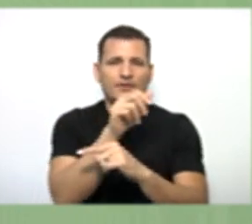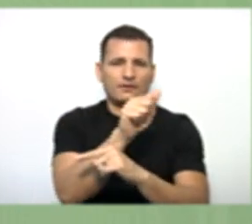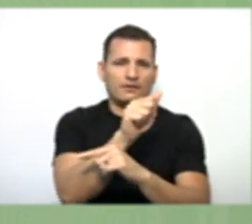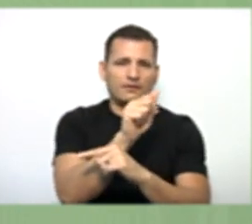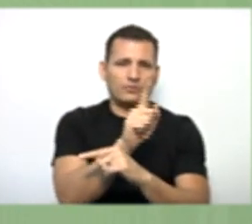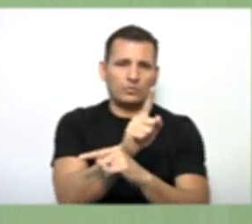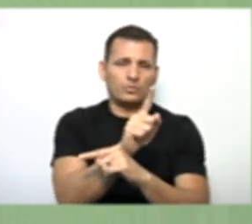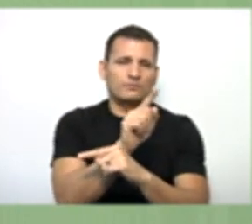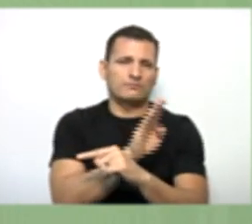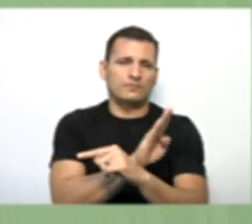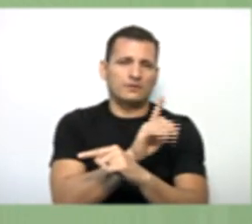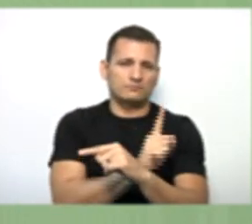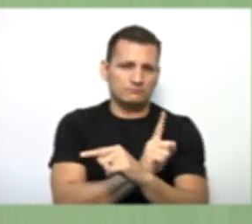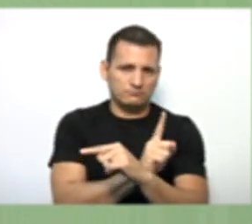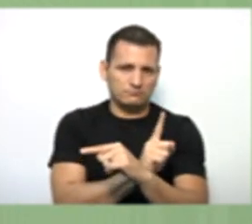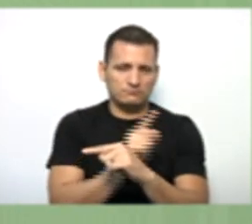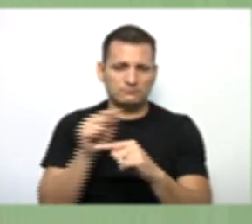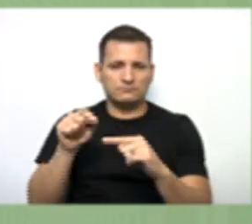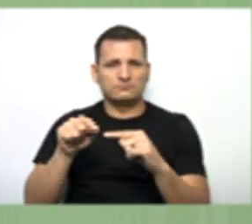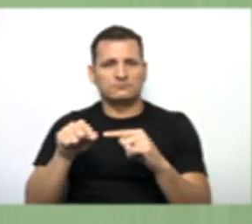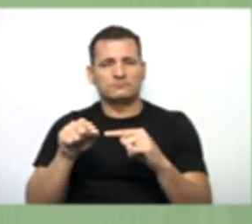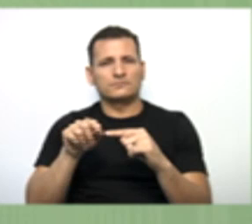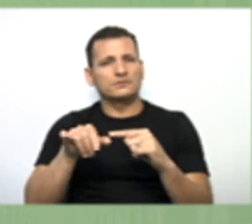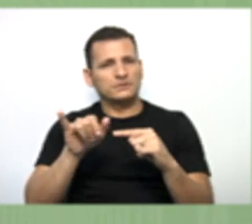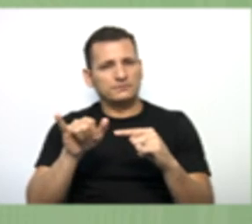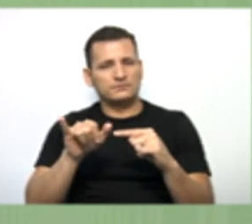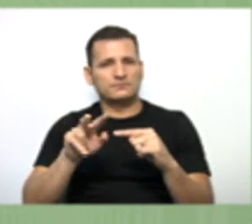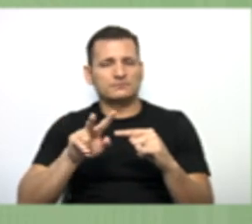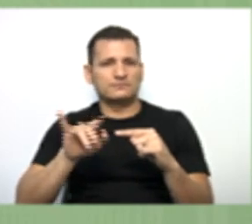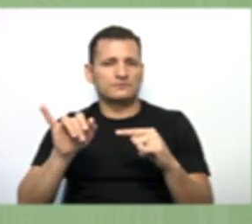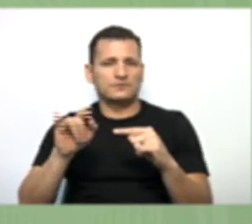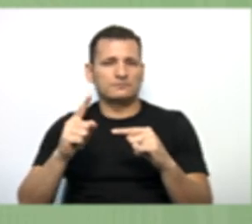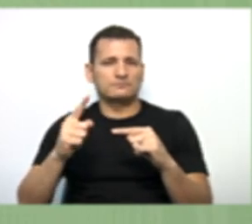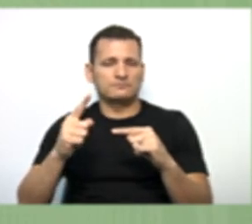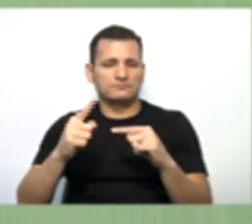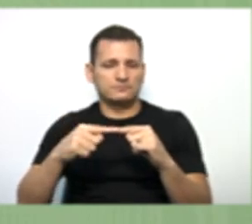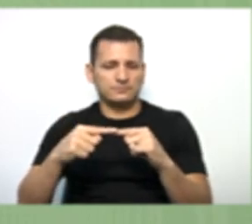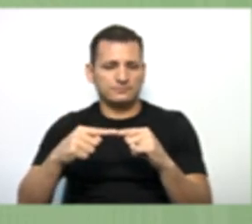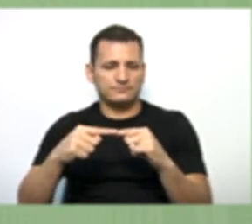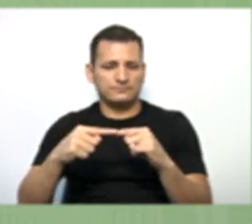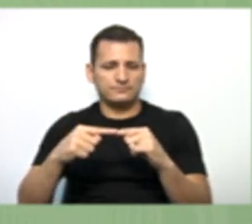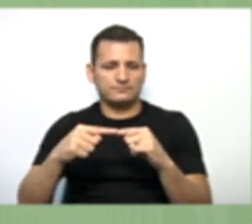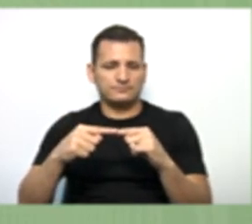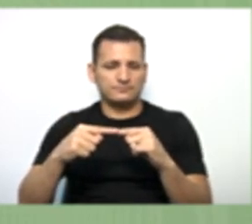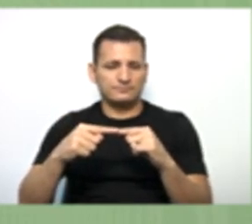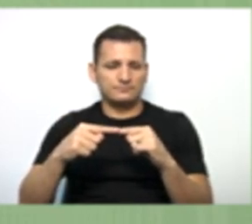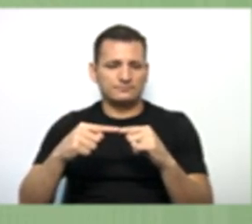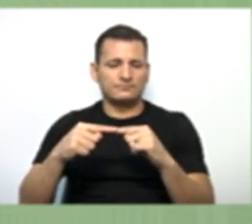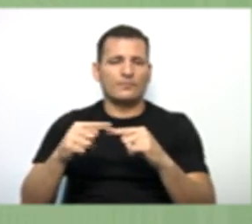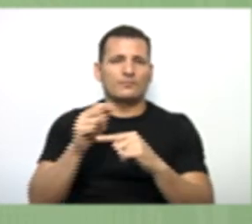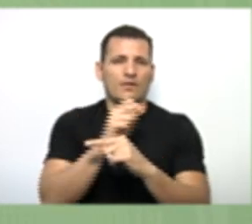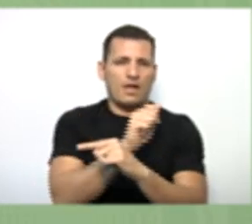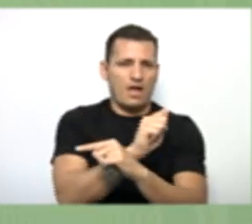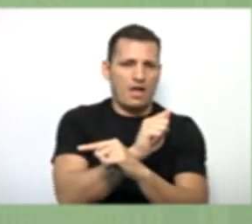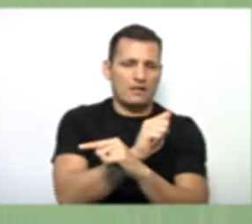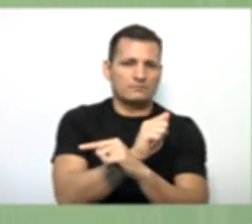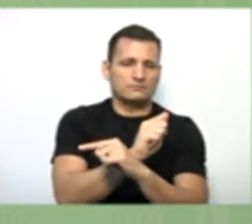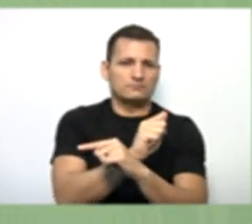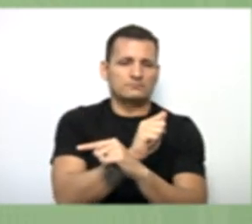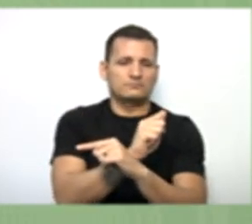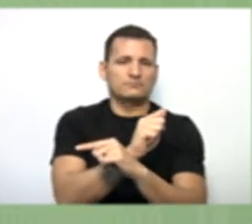o B for 1, é que o Y vai estar 1. Então, na hora que eu ligar o A e ligar o B, o